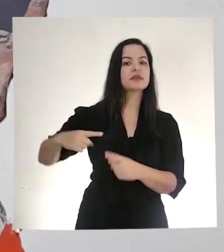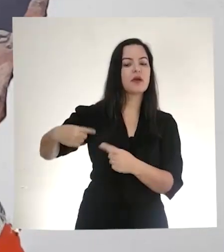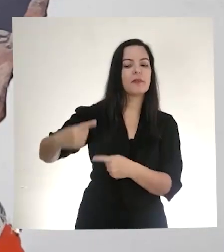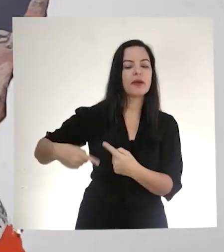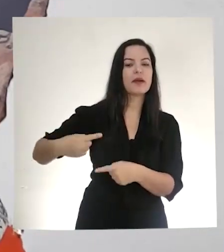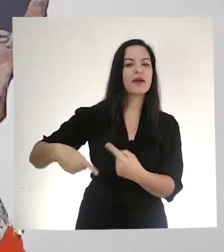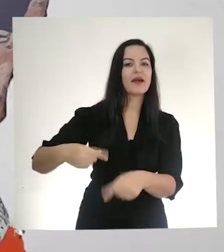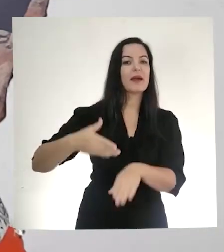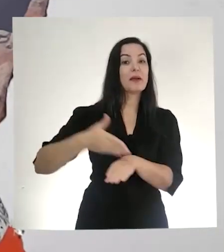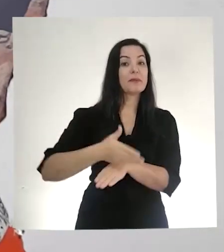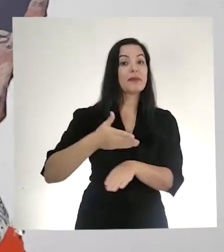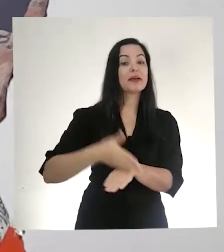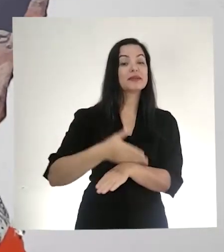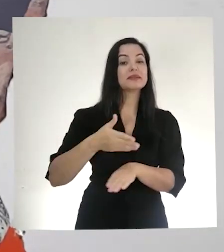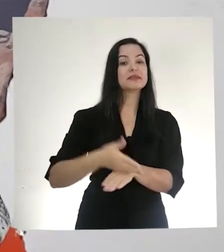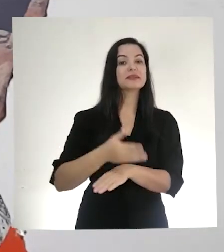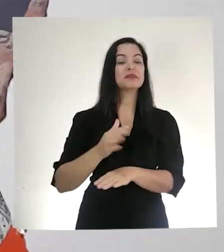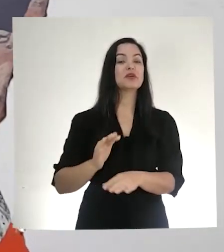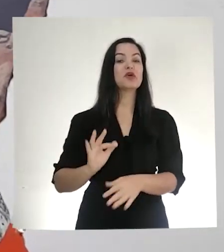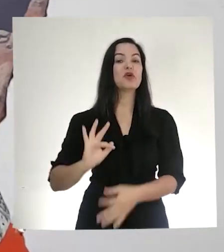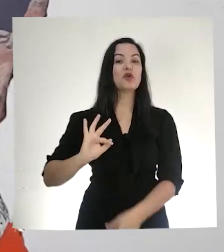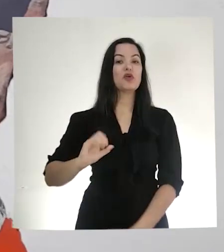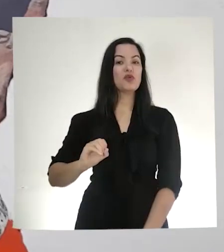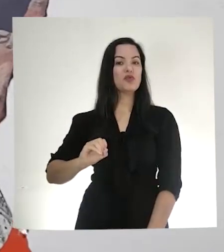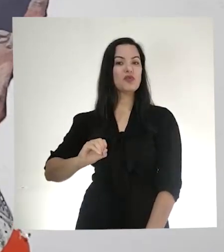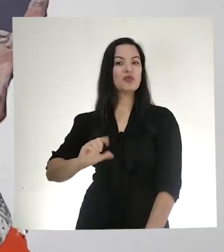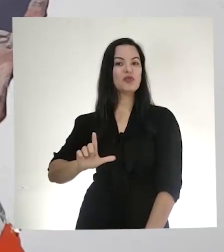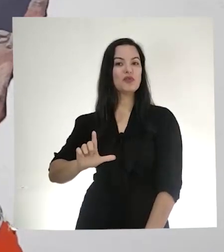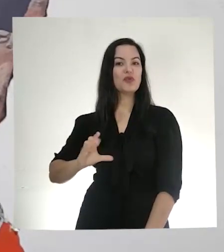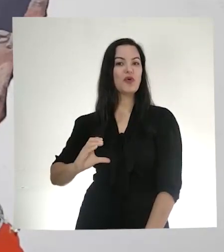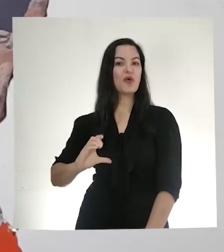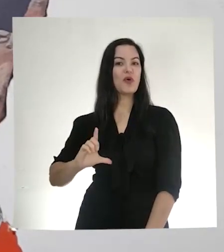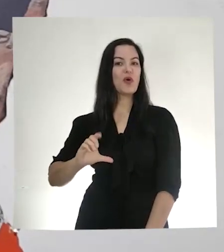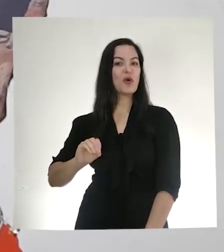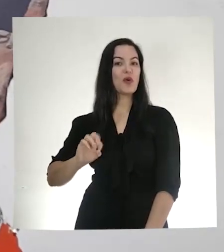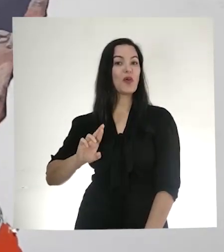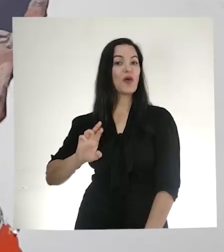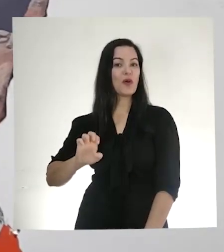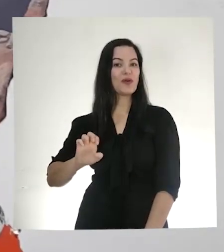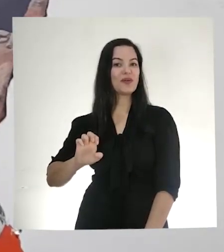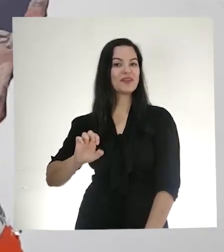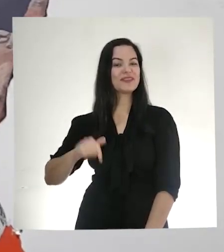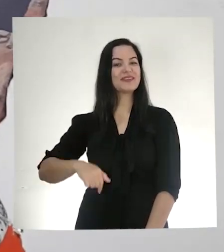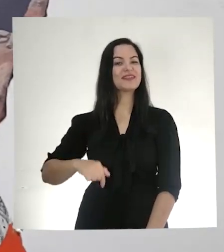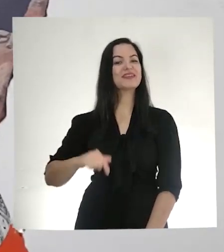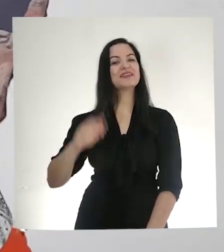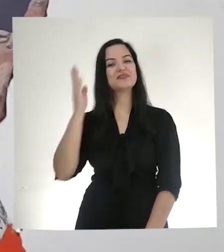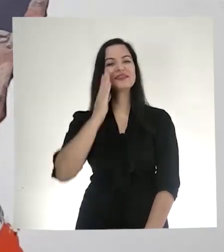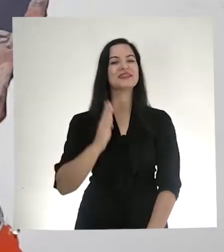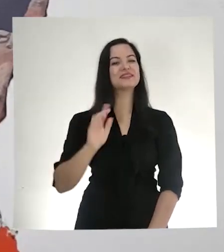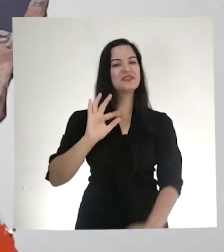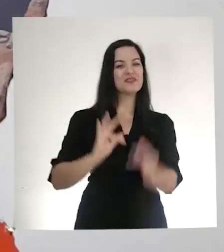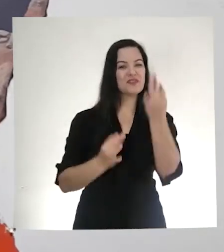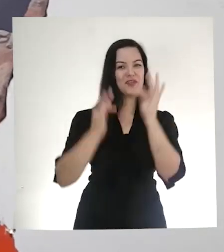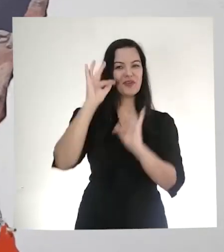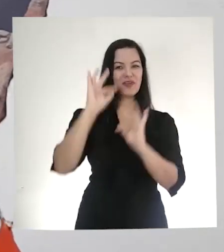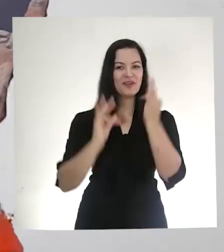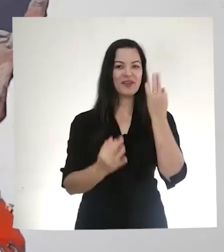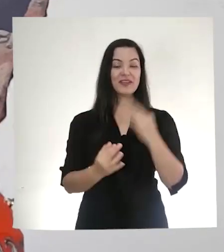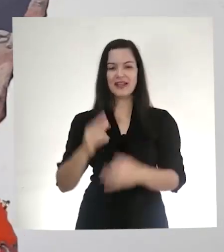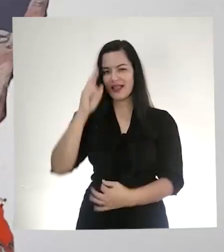do folclore brasileiro e eu tenho alguns exemplos para te contar. Veja se você